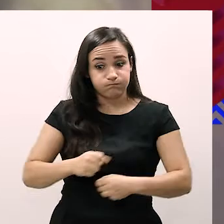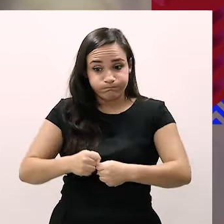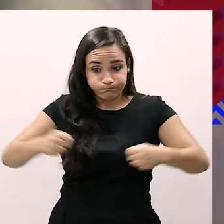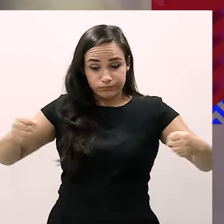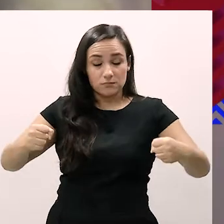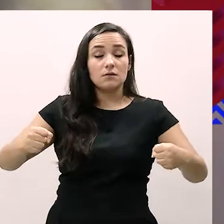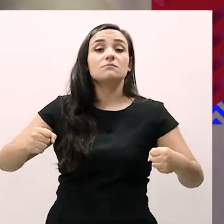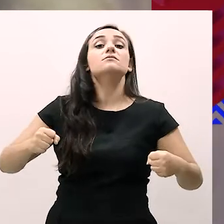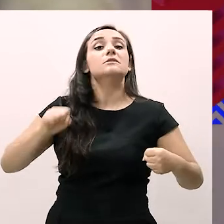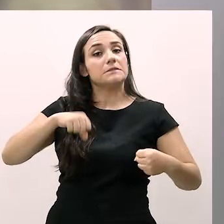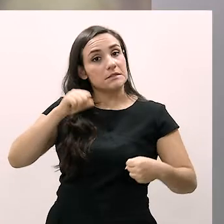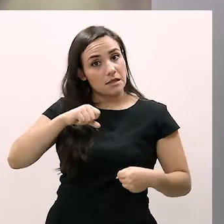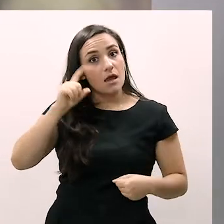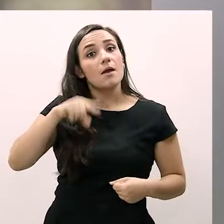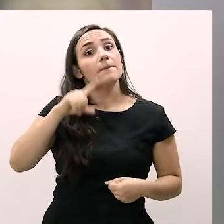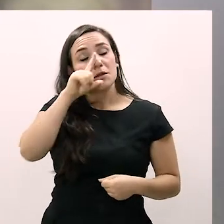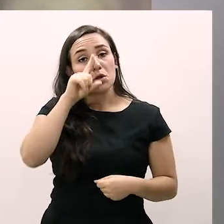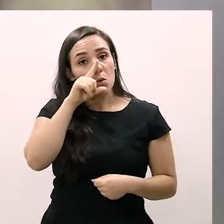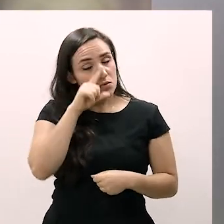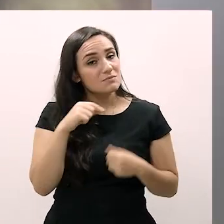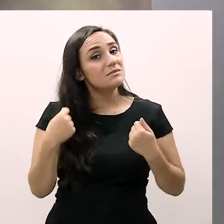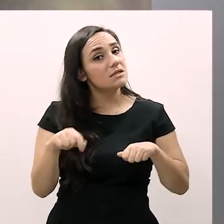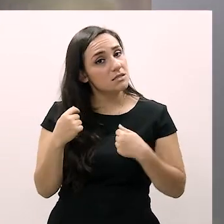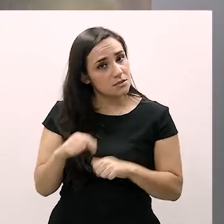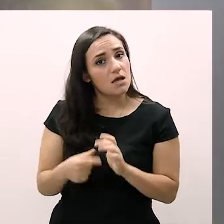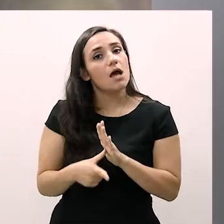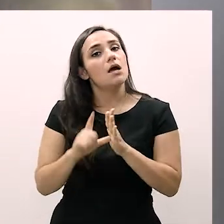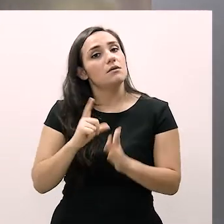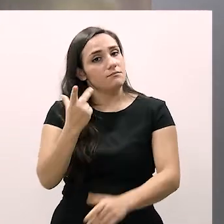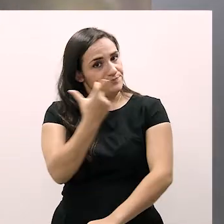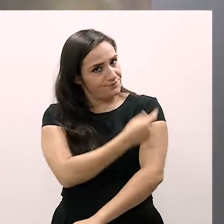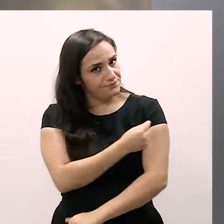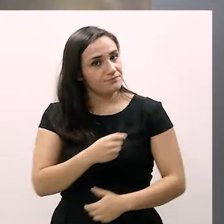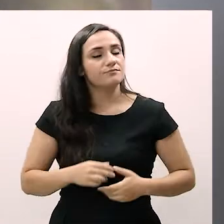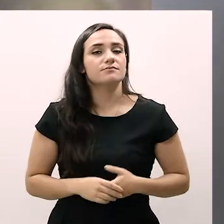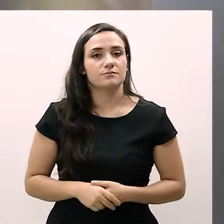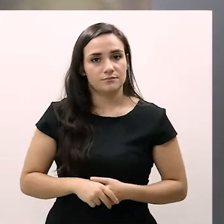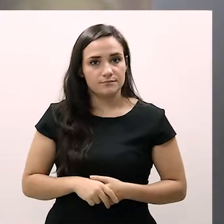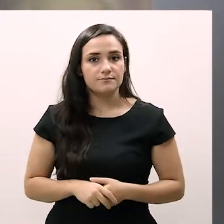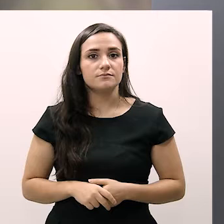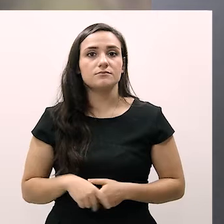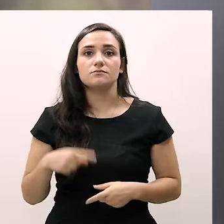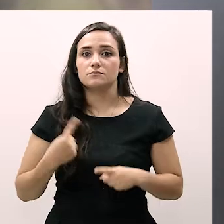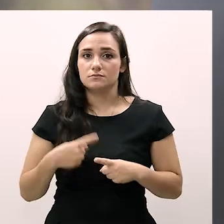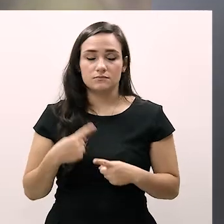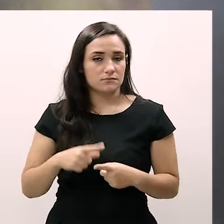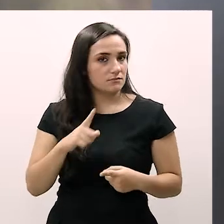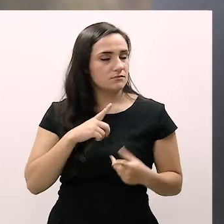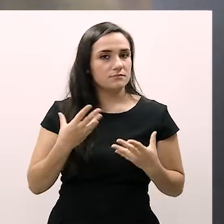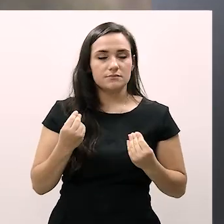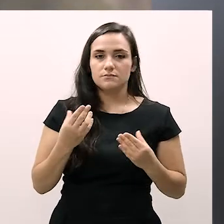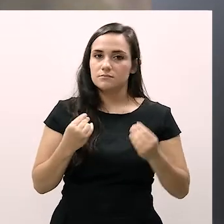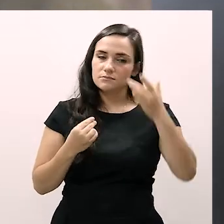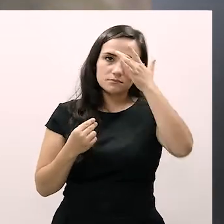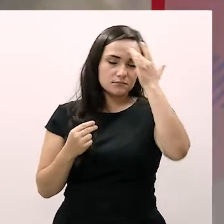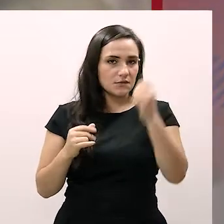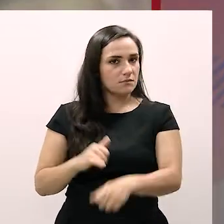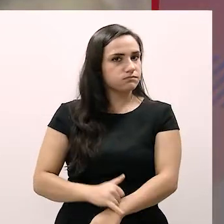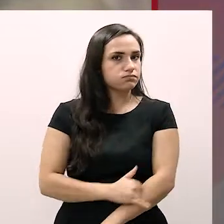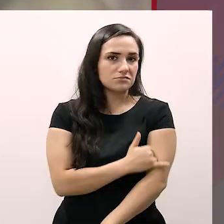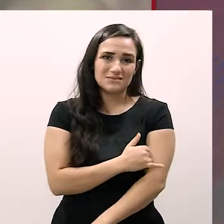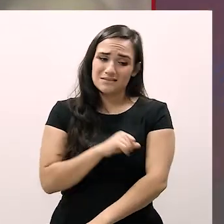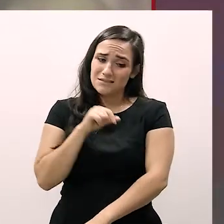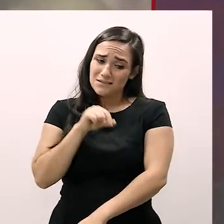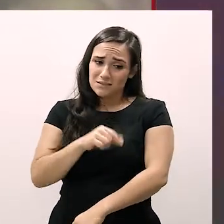E essa mortalidade de pacientes com sobrepeso, o custo desses